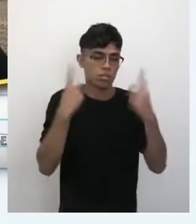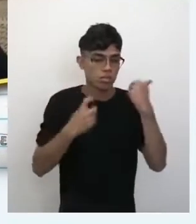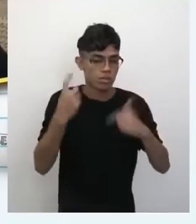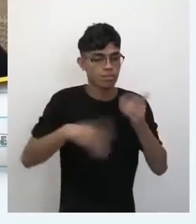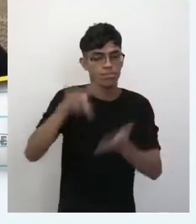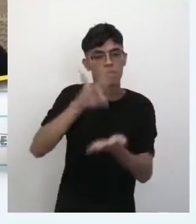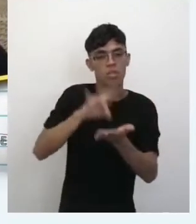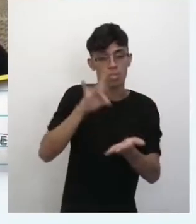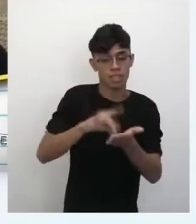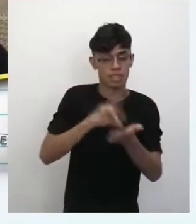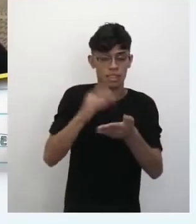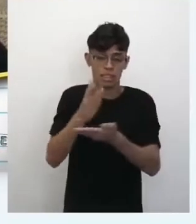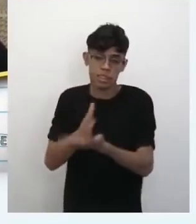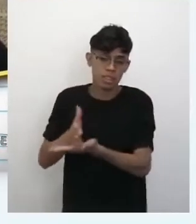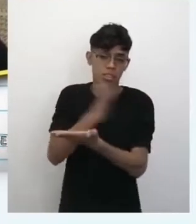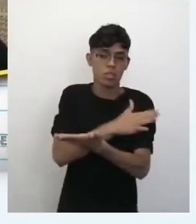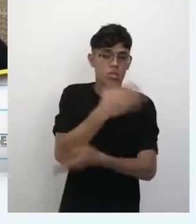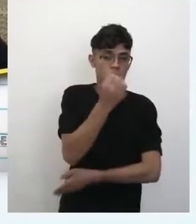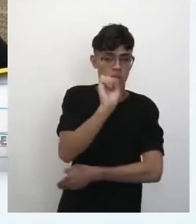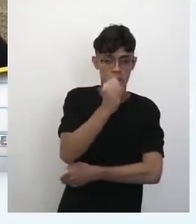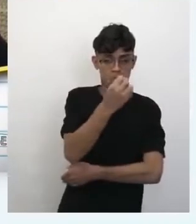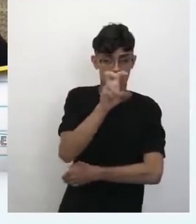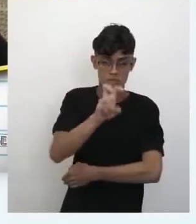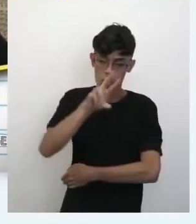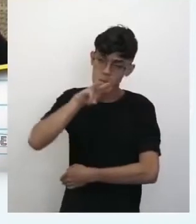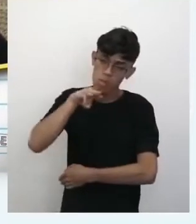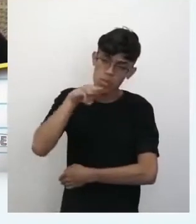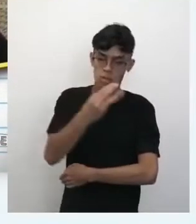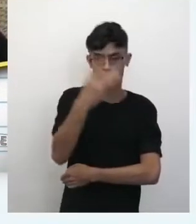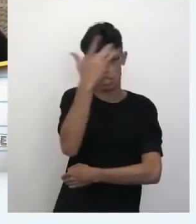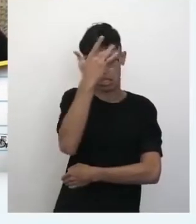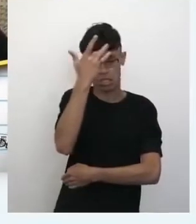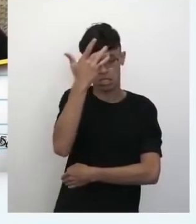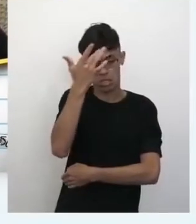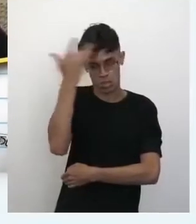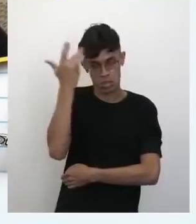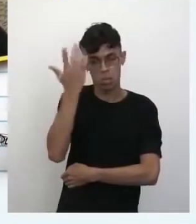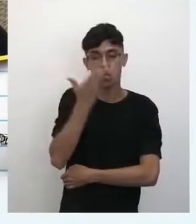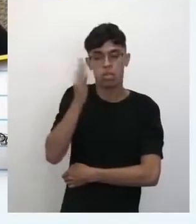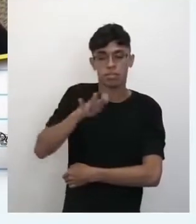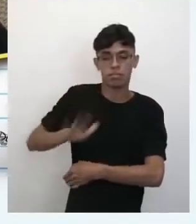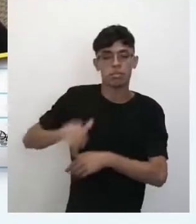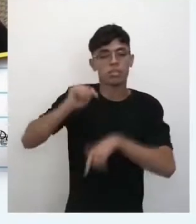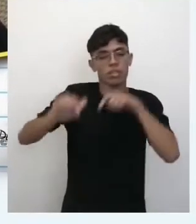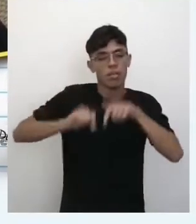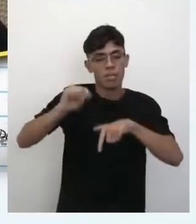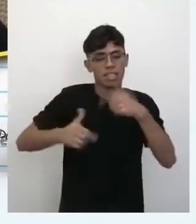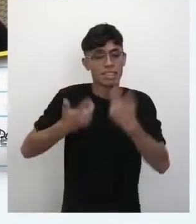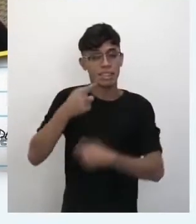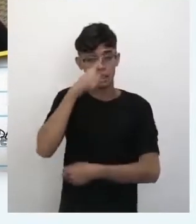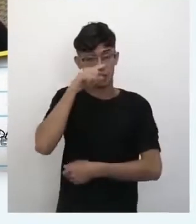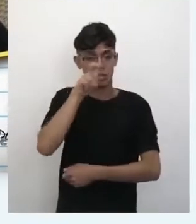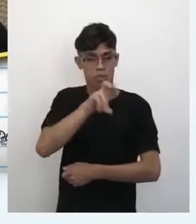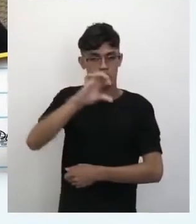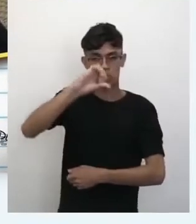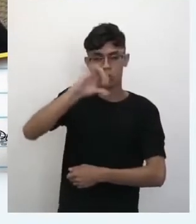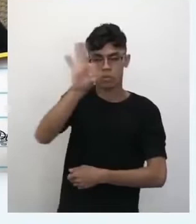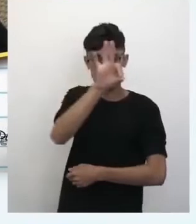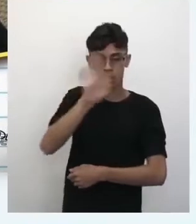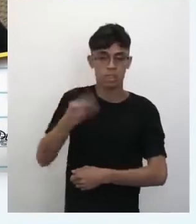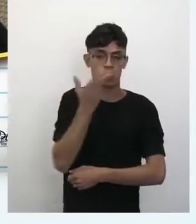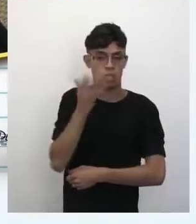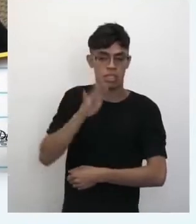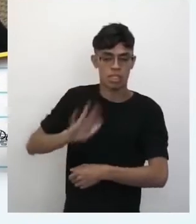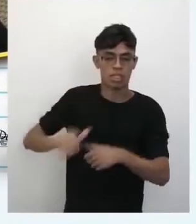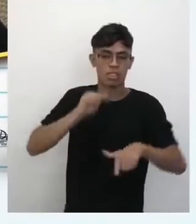dos trabalhadores infantis, 85 milhões de crianças, participam de trabalho perigoso, e 59% delas trabalham